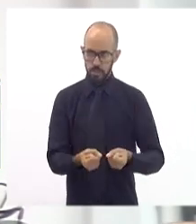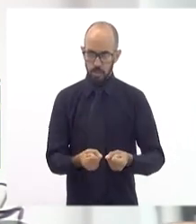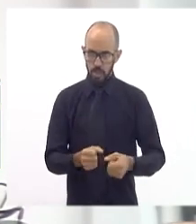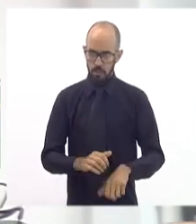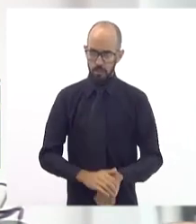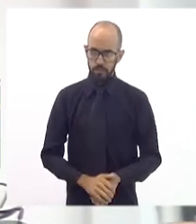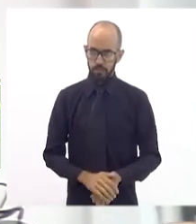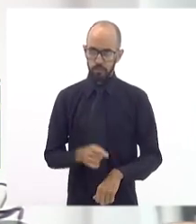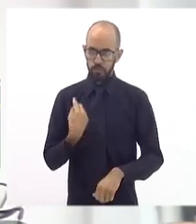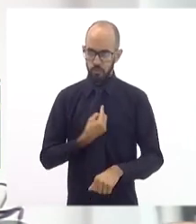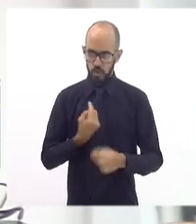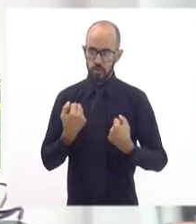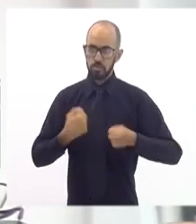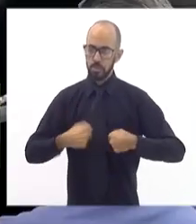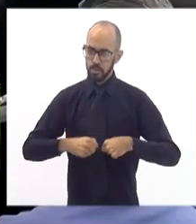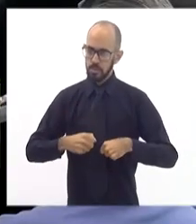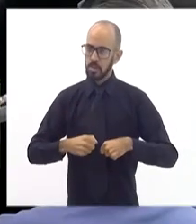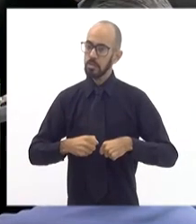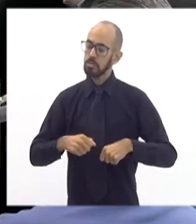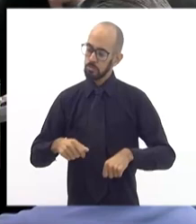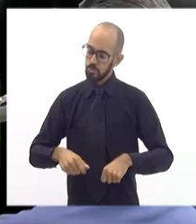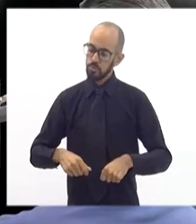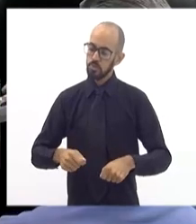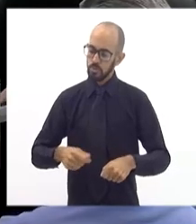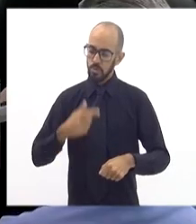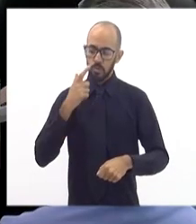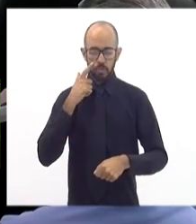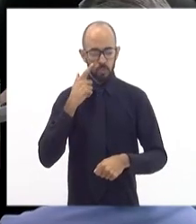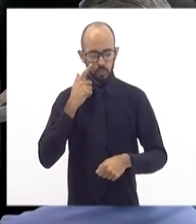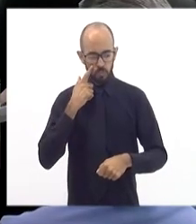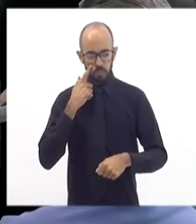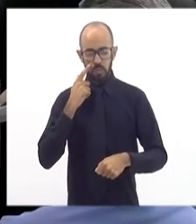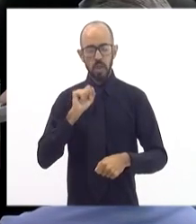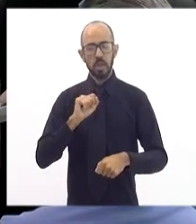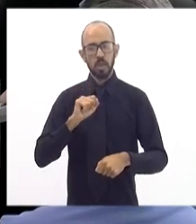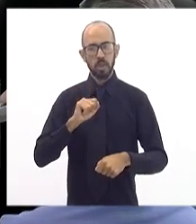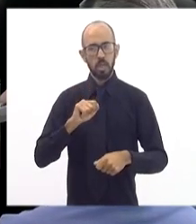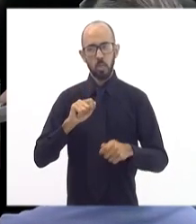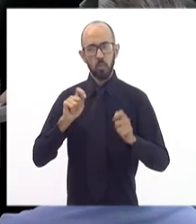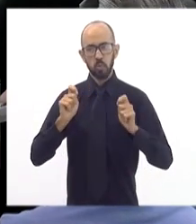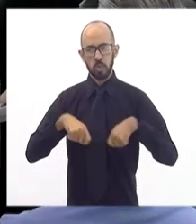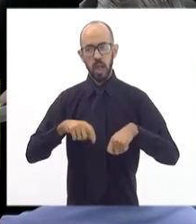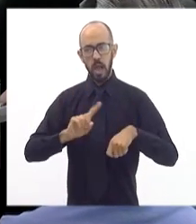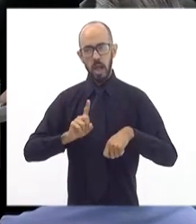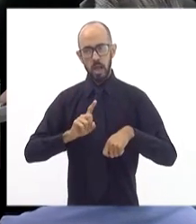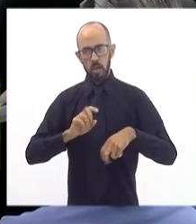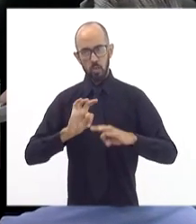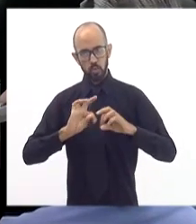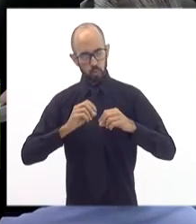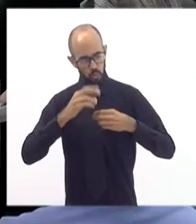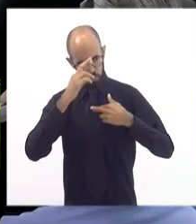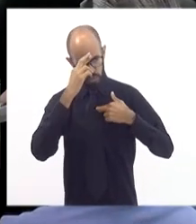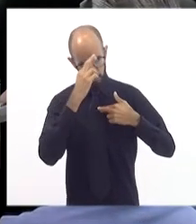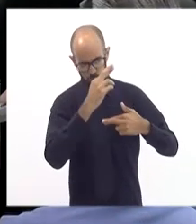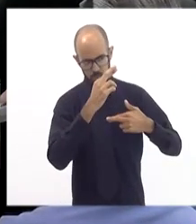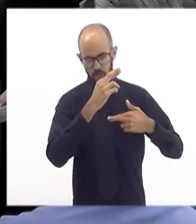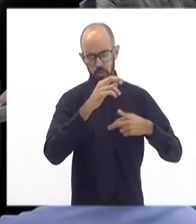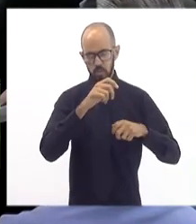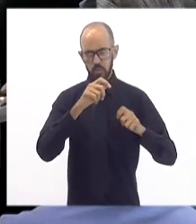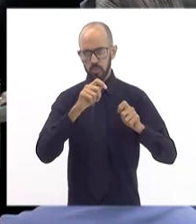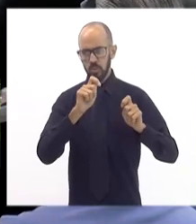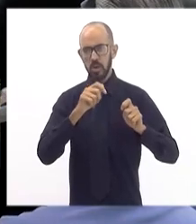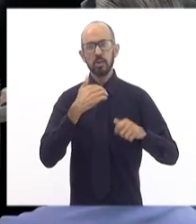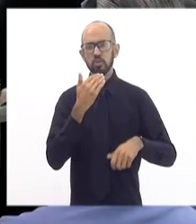assim a gente precisa apelar para o bom senso apelar para razoabilidade não dá para com todo respeito novamente não adianta a